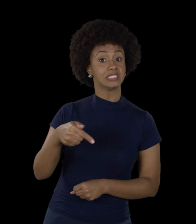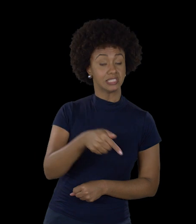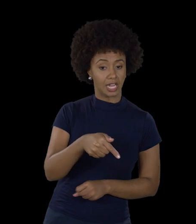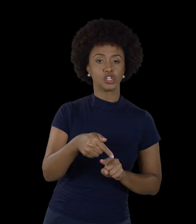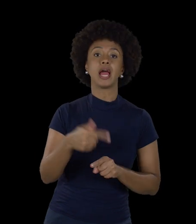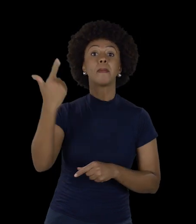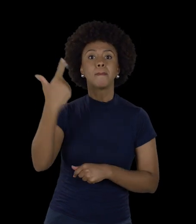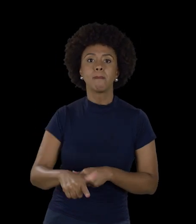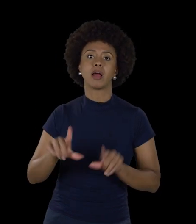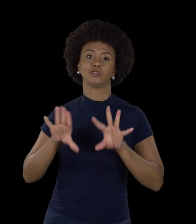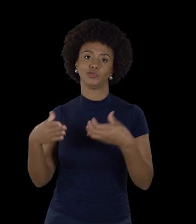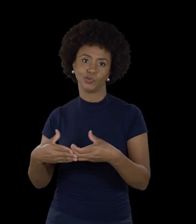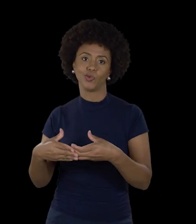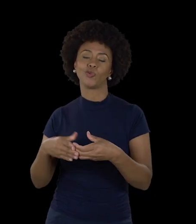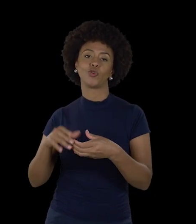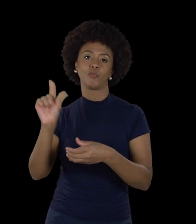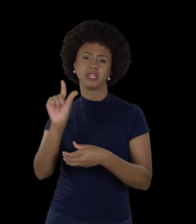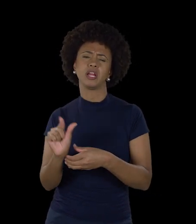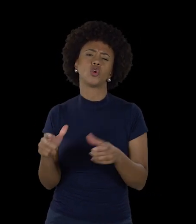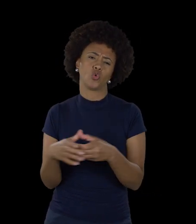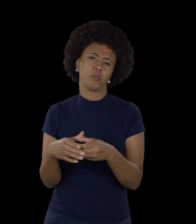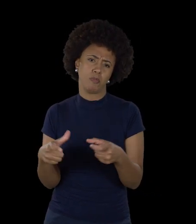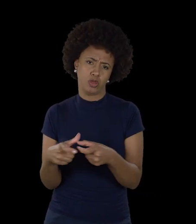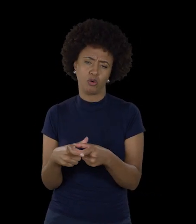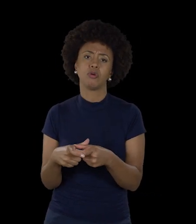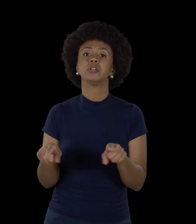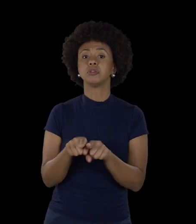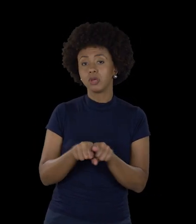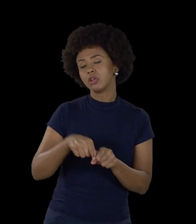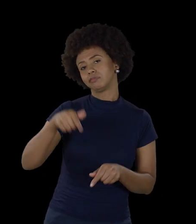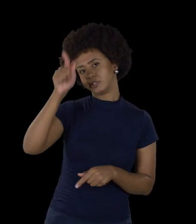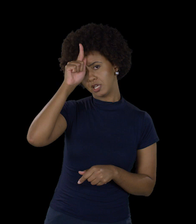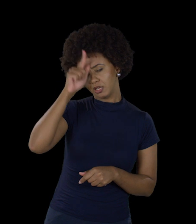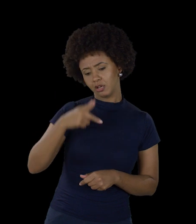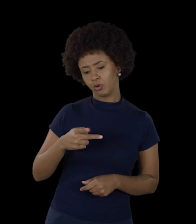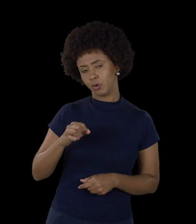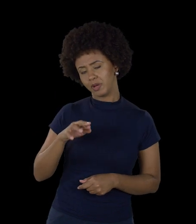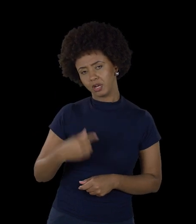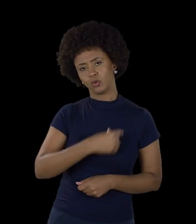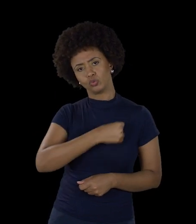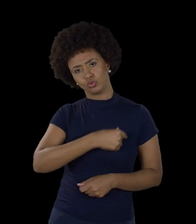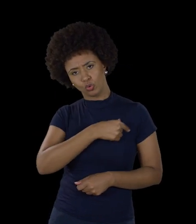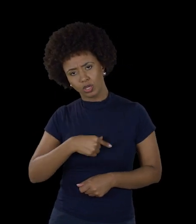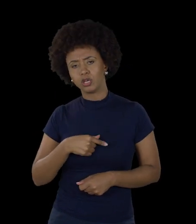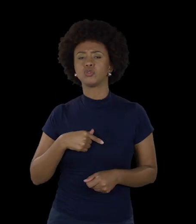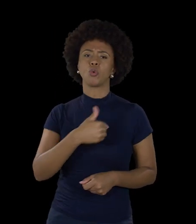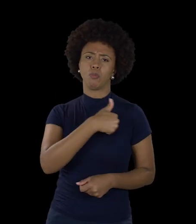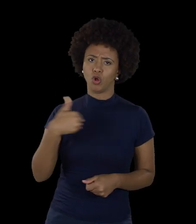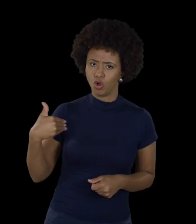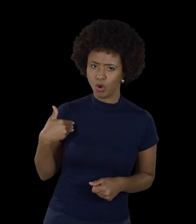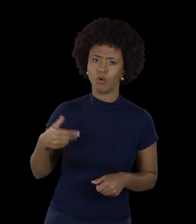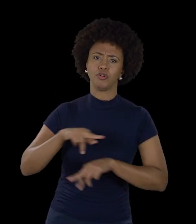1877, chegou mais uma leva de italianos, em um menor número, alemães, pomeranos, suíços e poloneses, ajudando a dar um